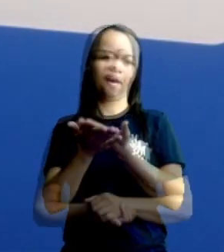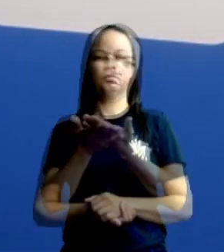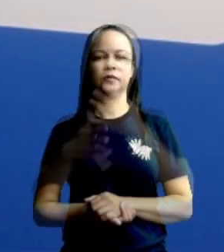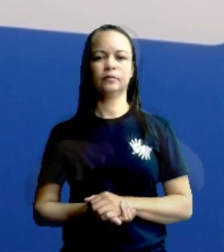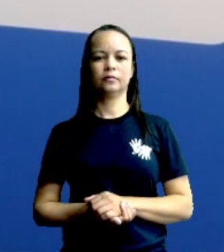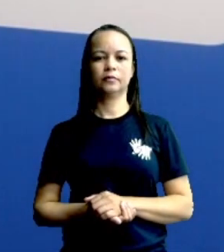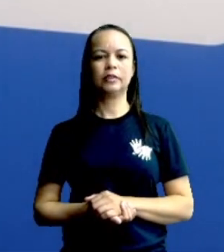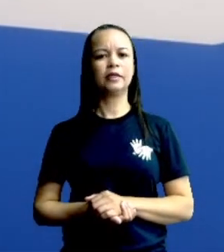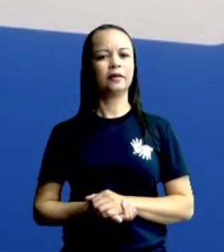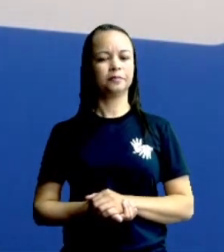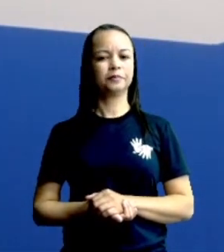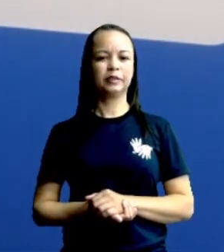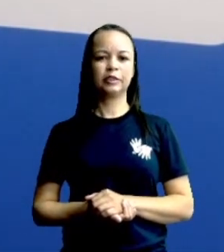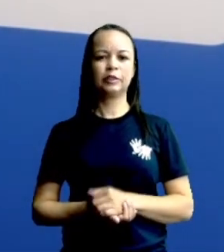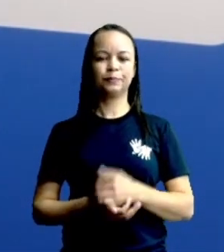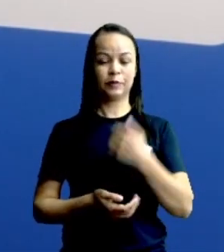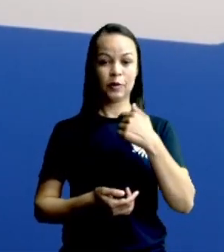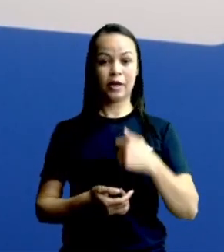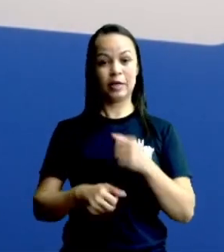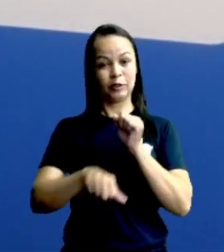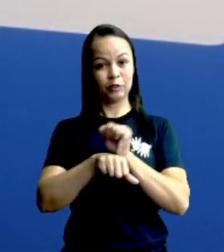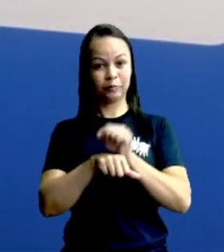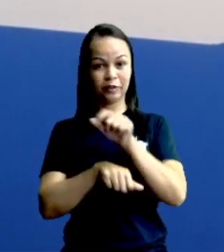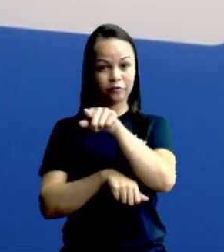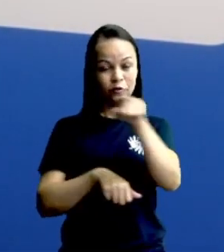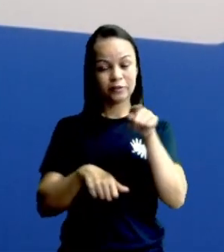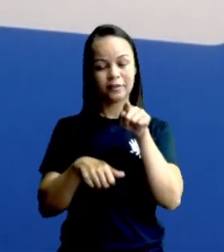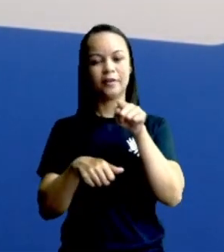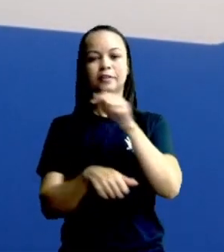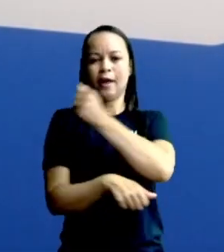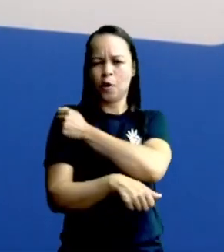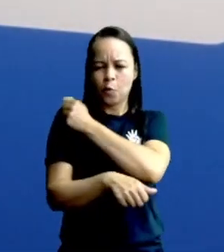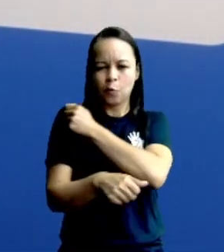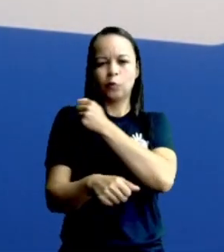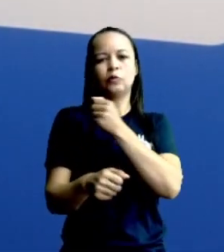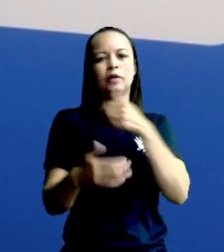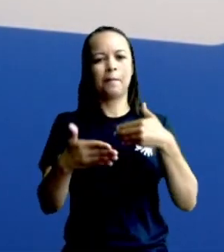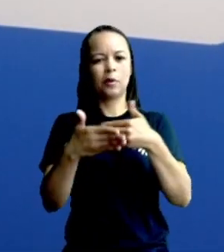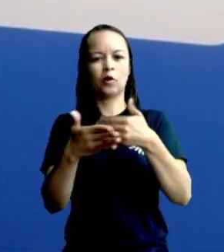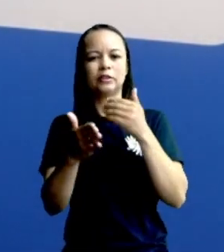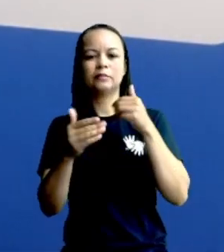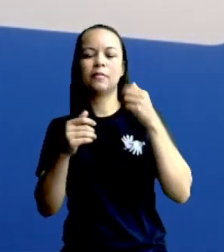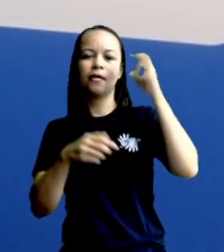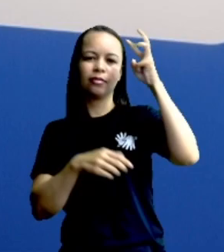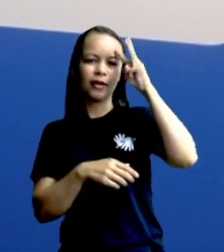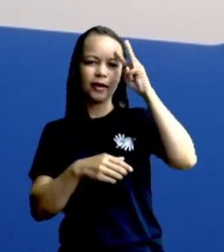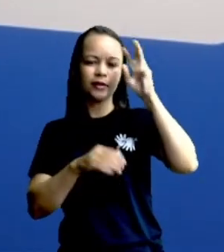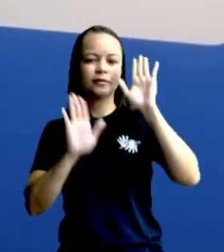matemática. E eu te espero na próxima terça, neste mesmo horário, e até lá!